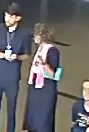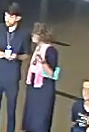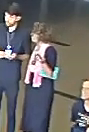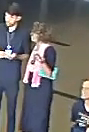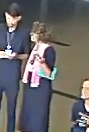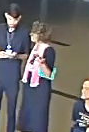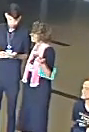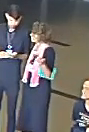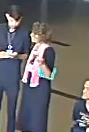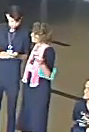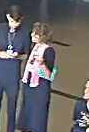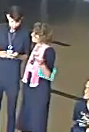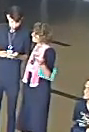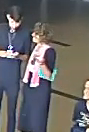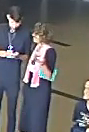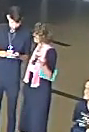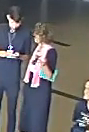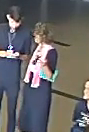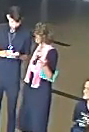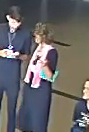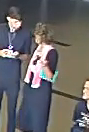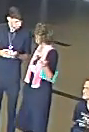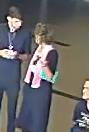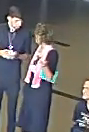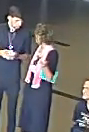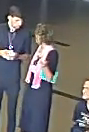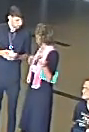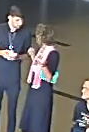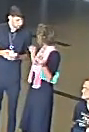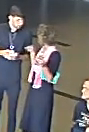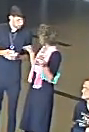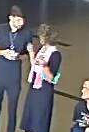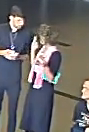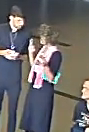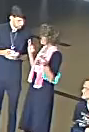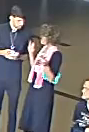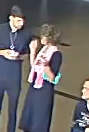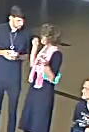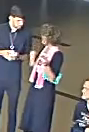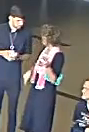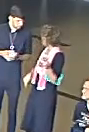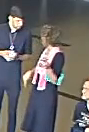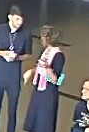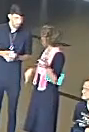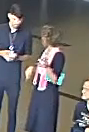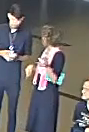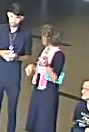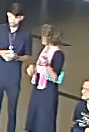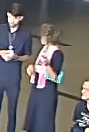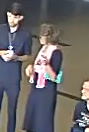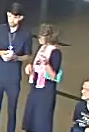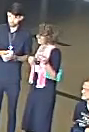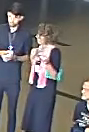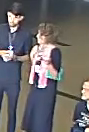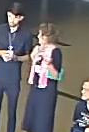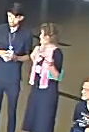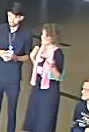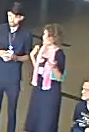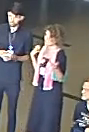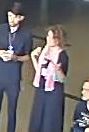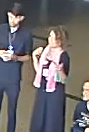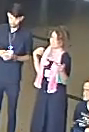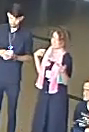e tenho batido aqui numa tecla não é favor nenhum que se